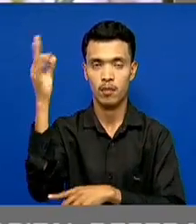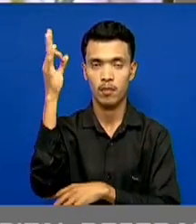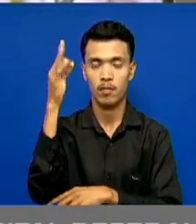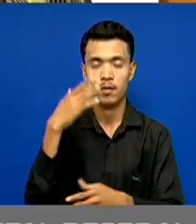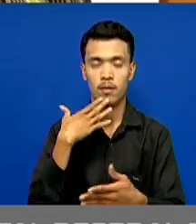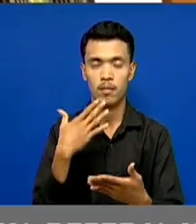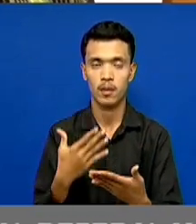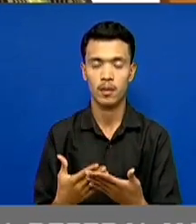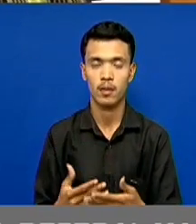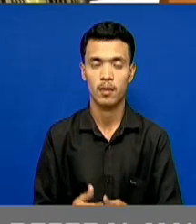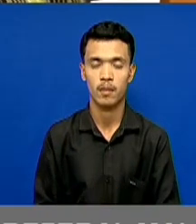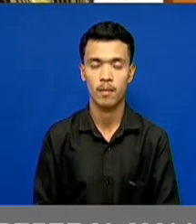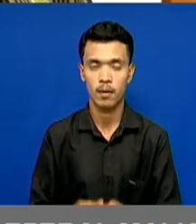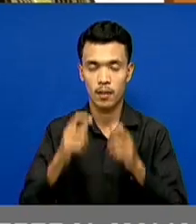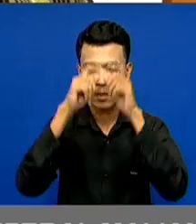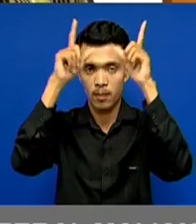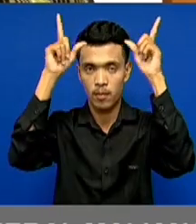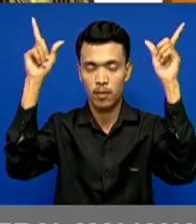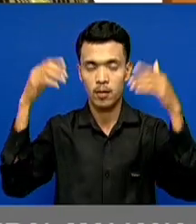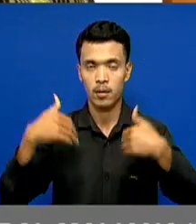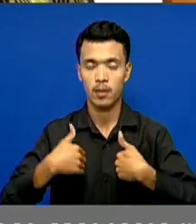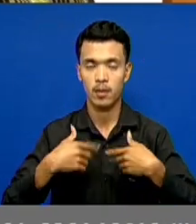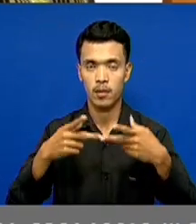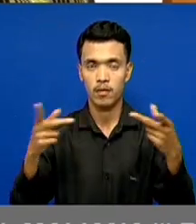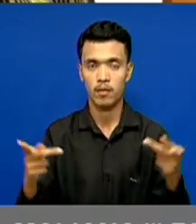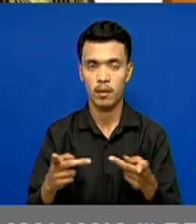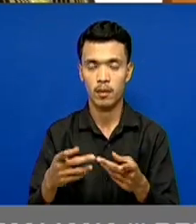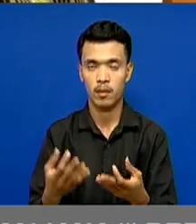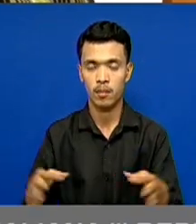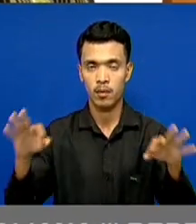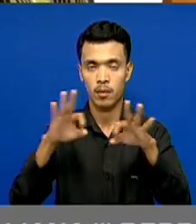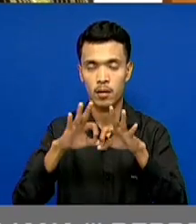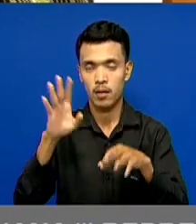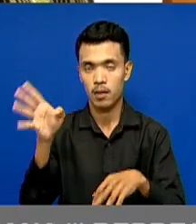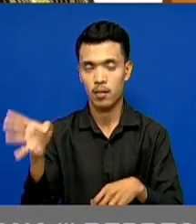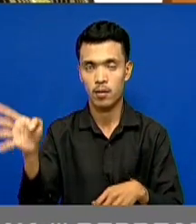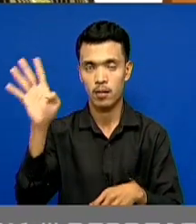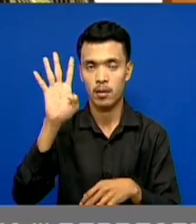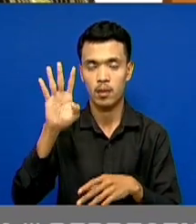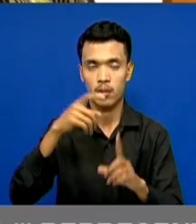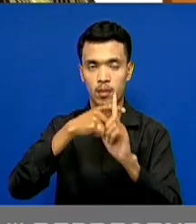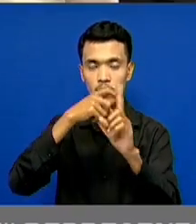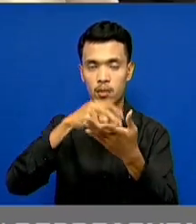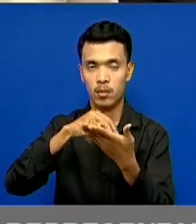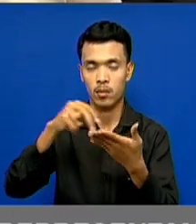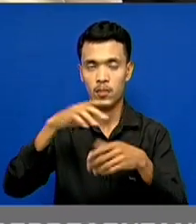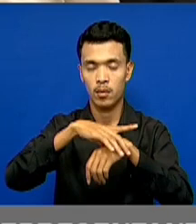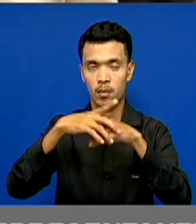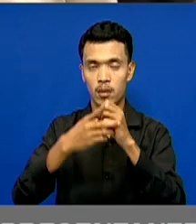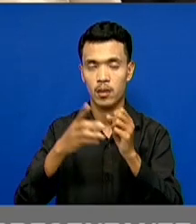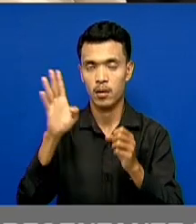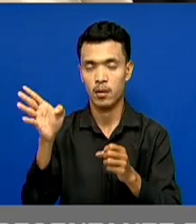tropical. Timor-Leste é uma área protegida muito com a Nulo Resinhat, Husi número 1, terrestre sat Nulo Resinh